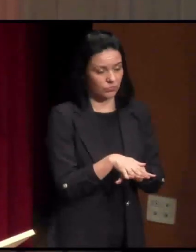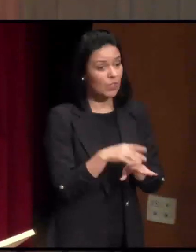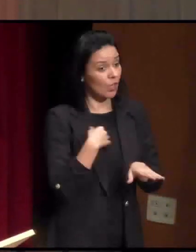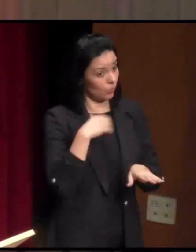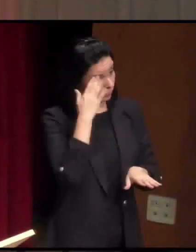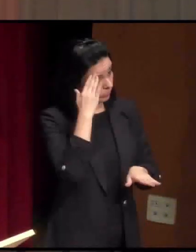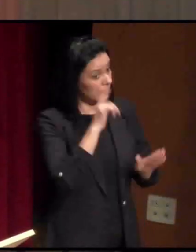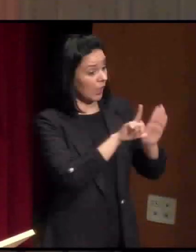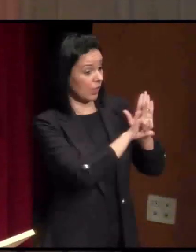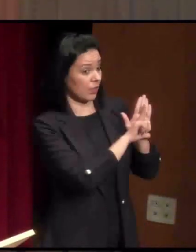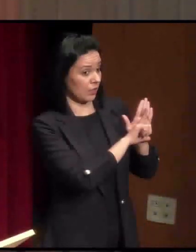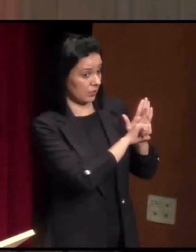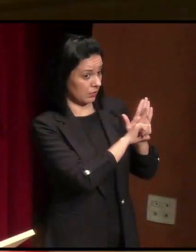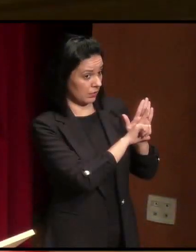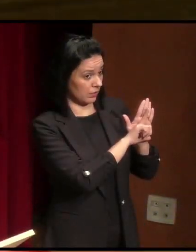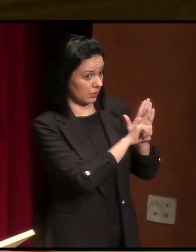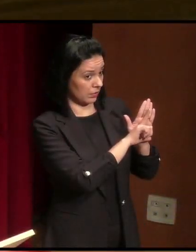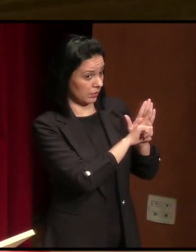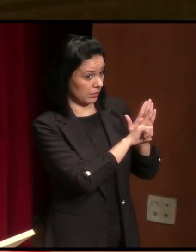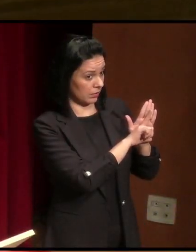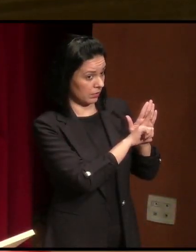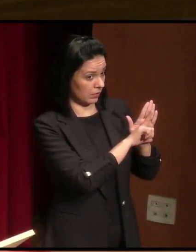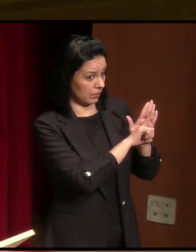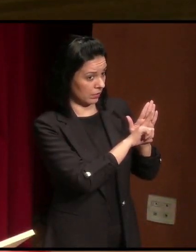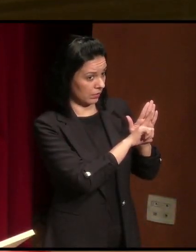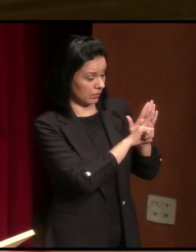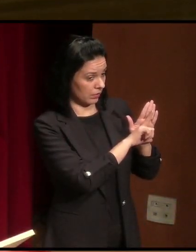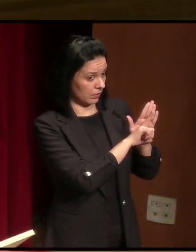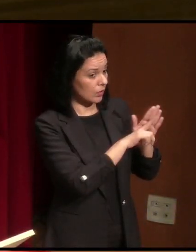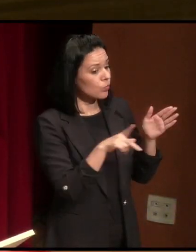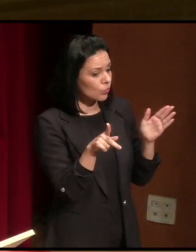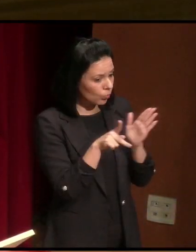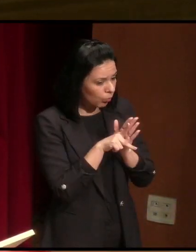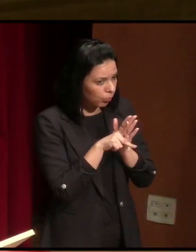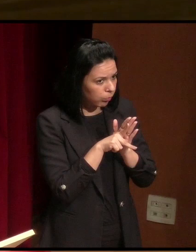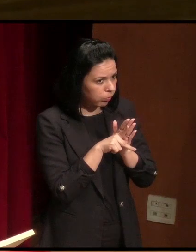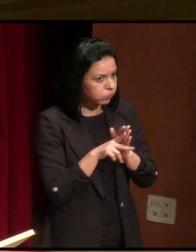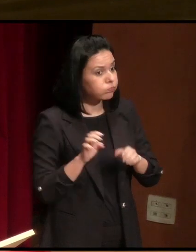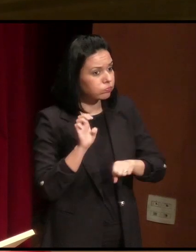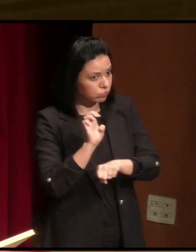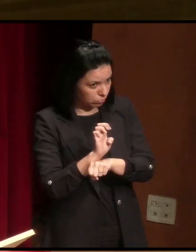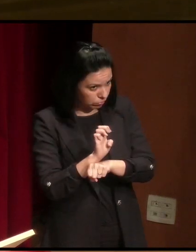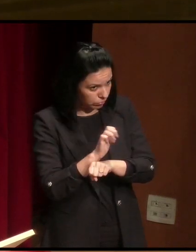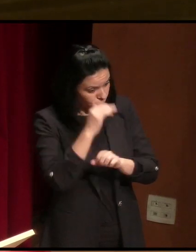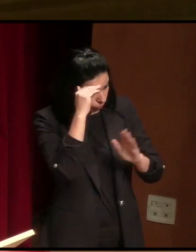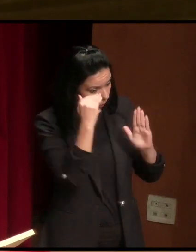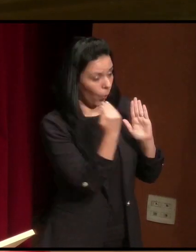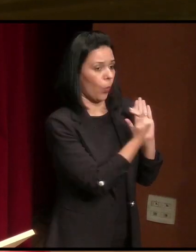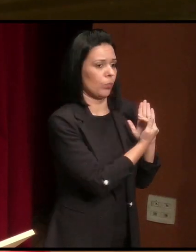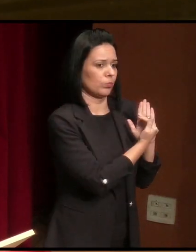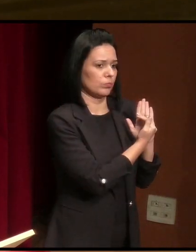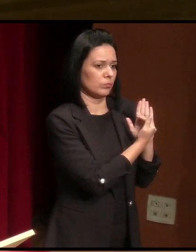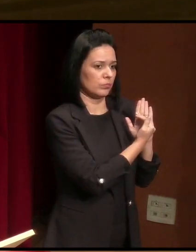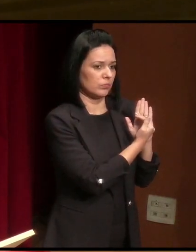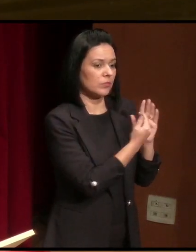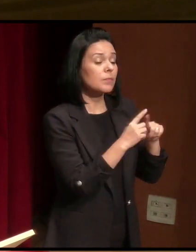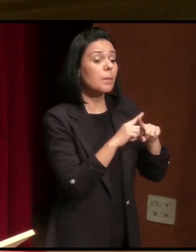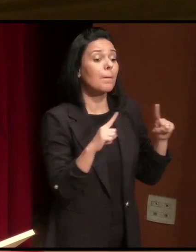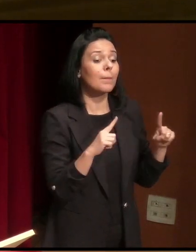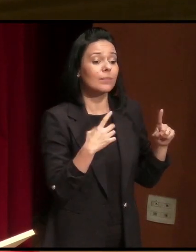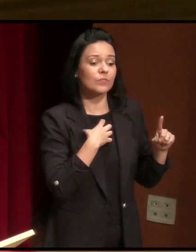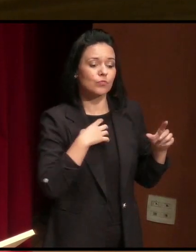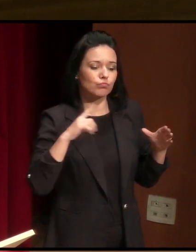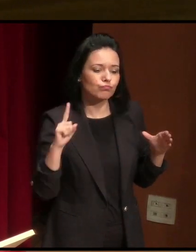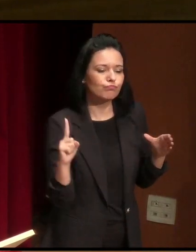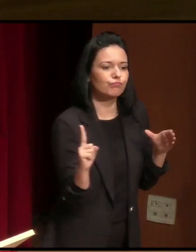e a obrigação do Estado cumprir. Certo. Agora, a integralização, o integrar, o conviver tem que